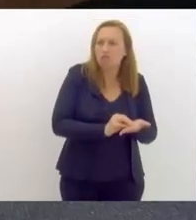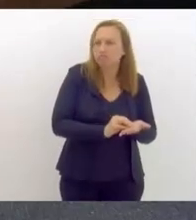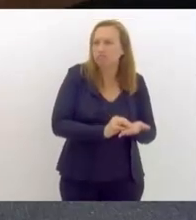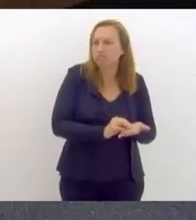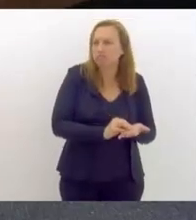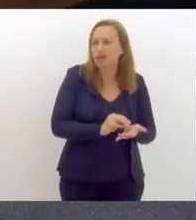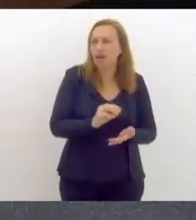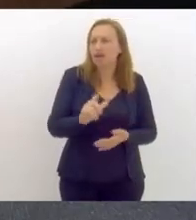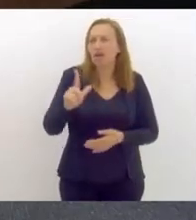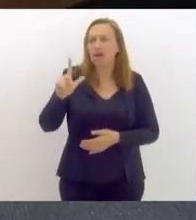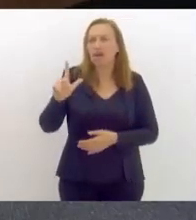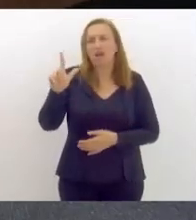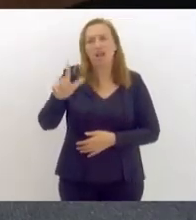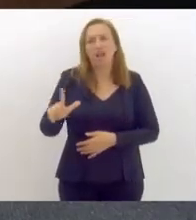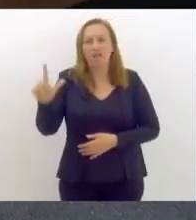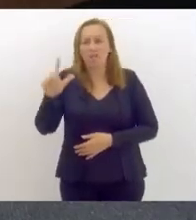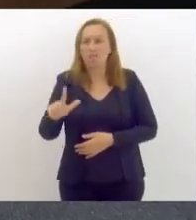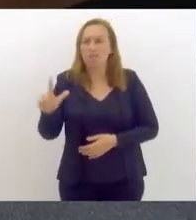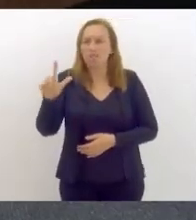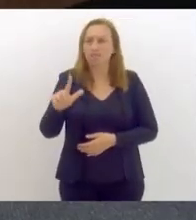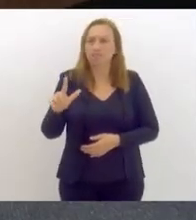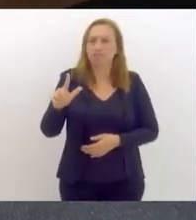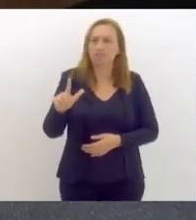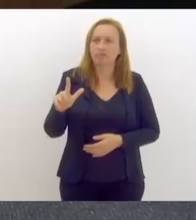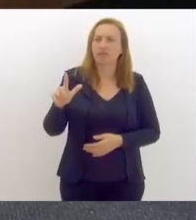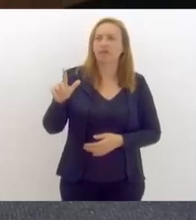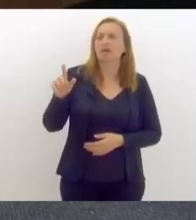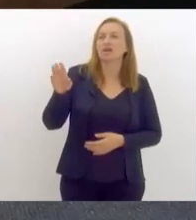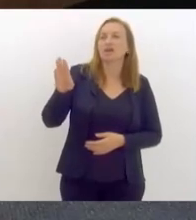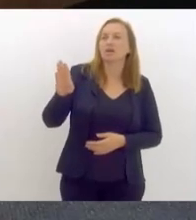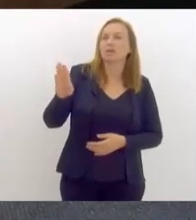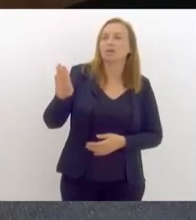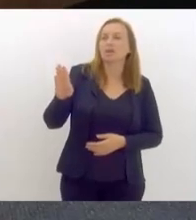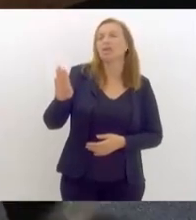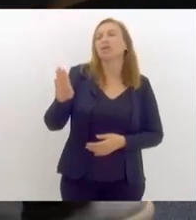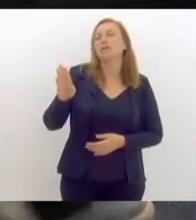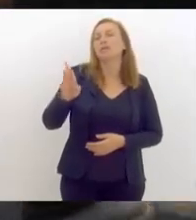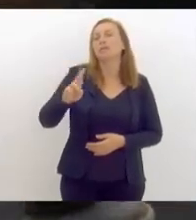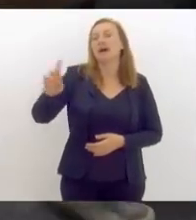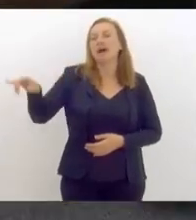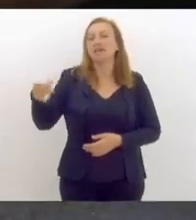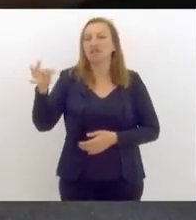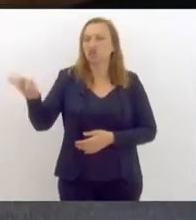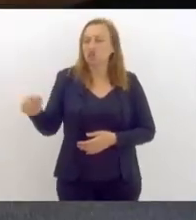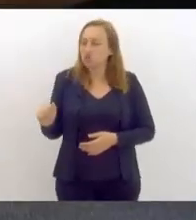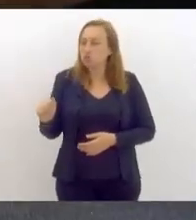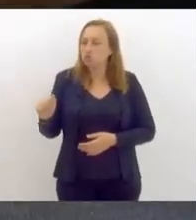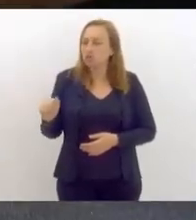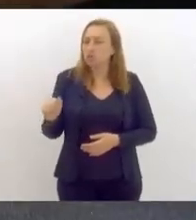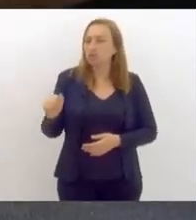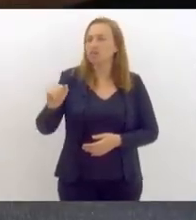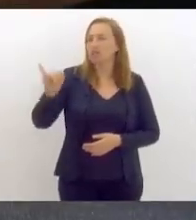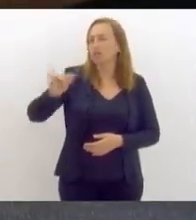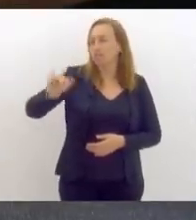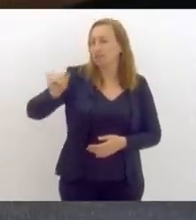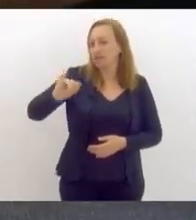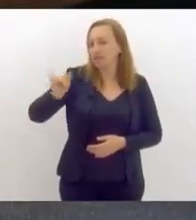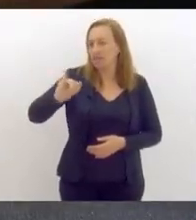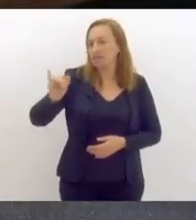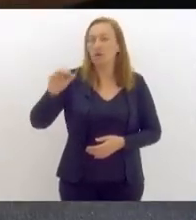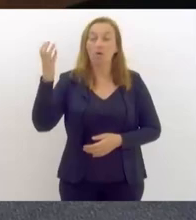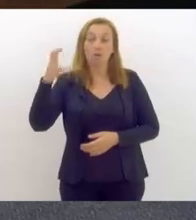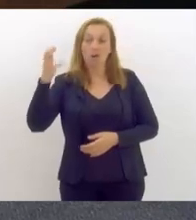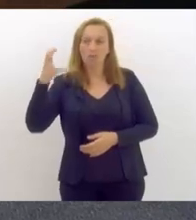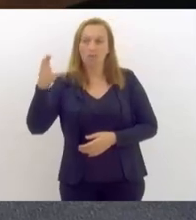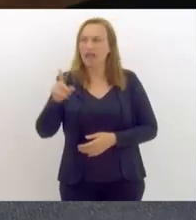na Barra da Tijuca não falta Ipanema Copacabana essas áreas a água tem a vontade mas quando chega na